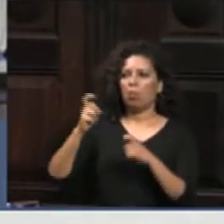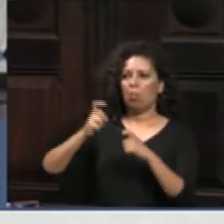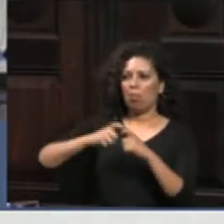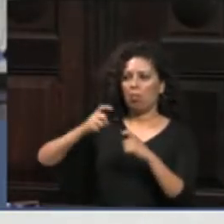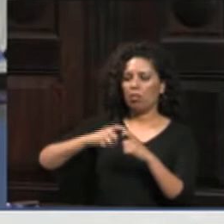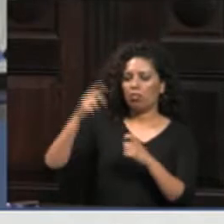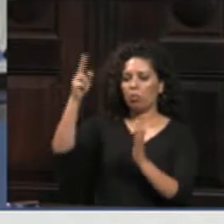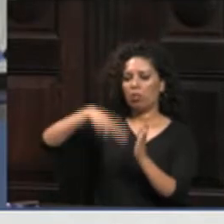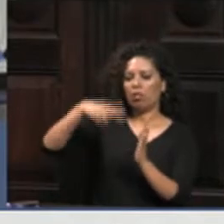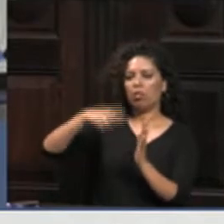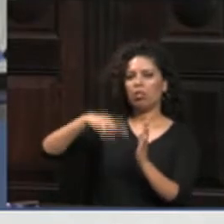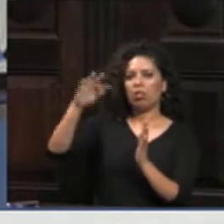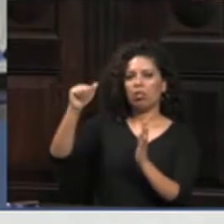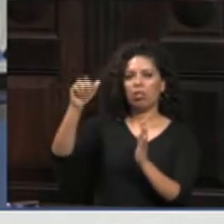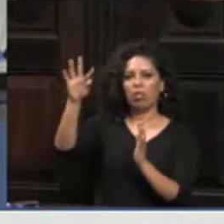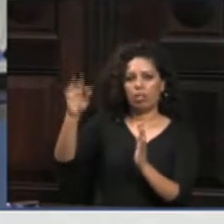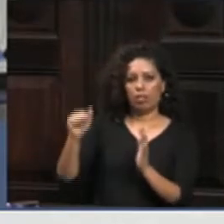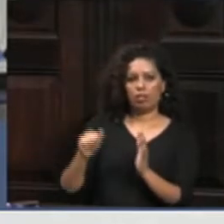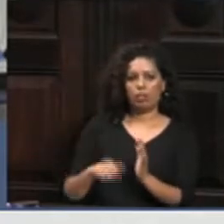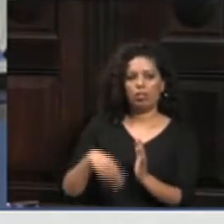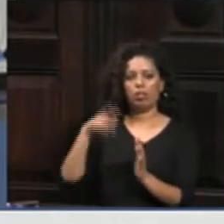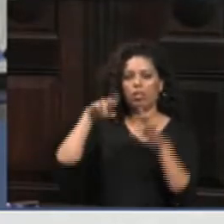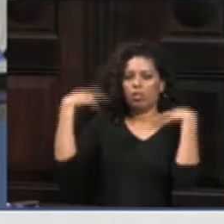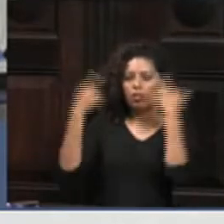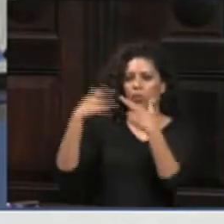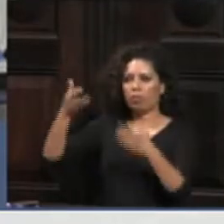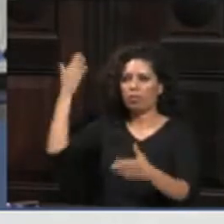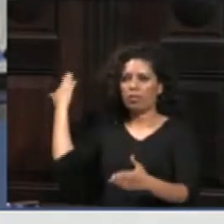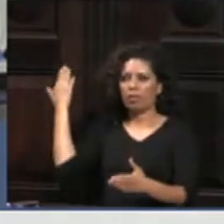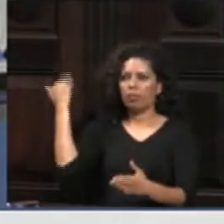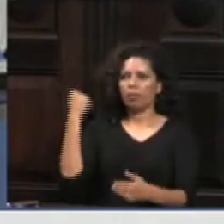fazer a leitura da ata da sessão anterior.